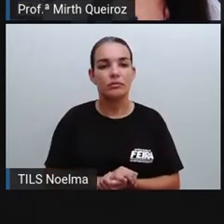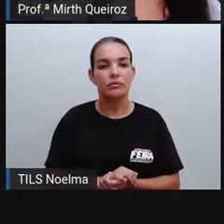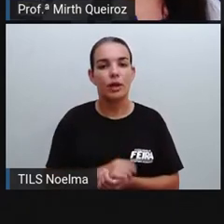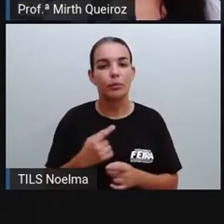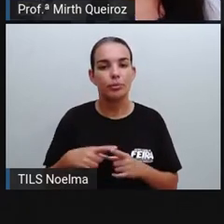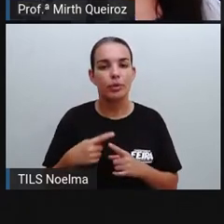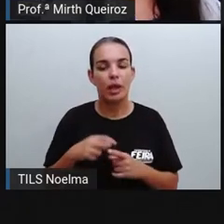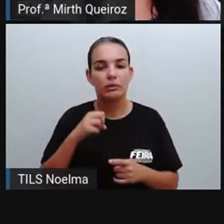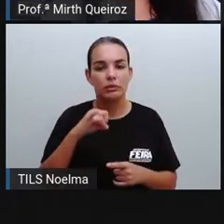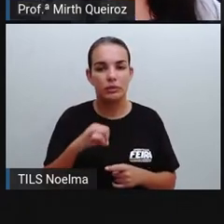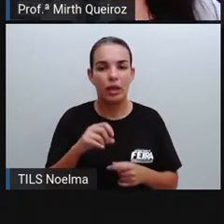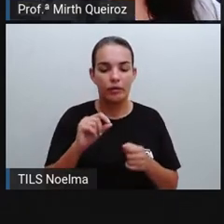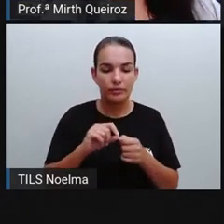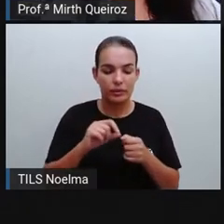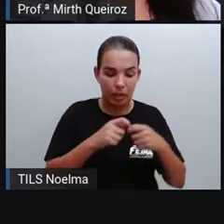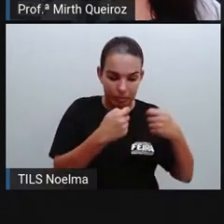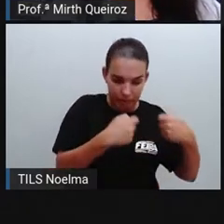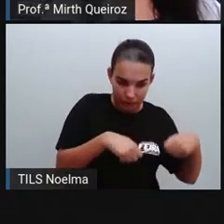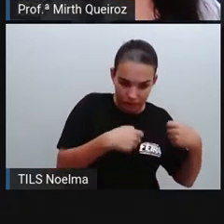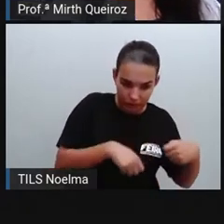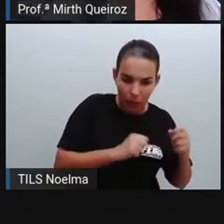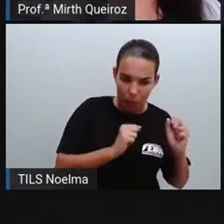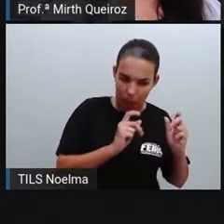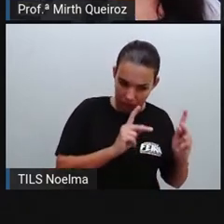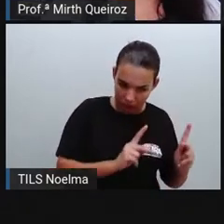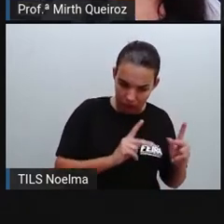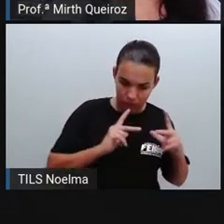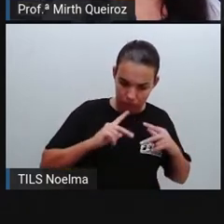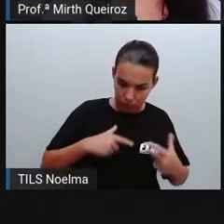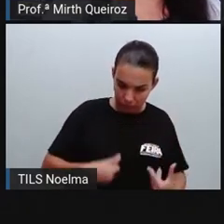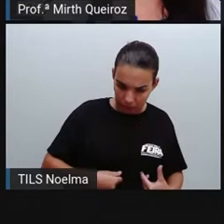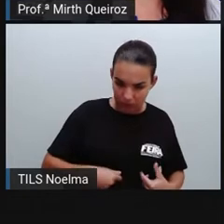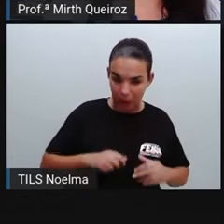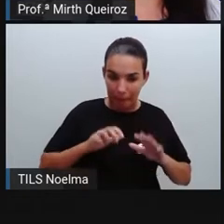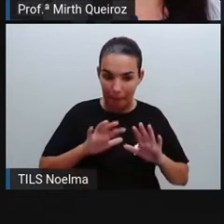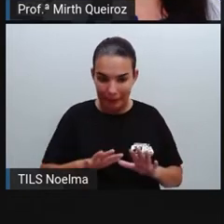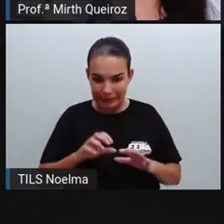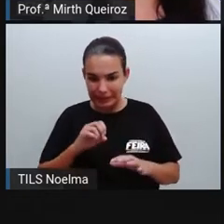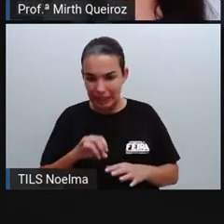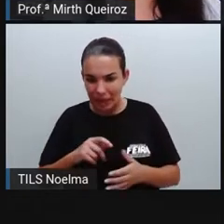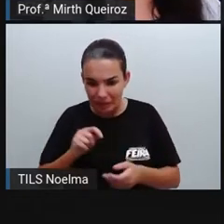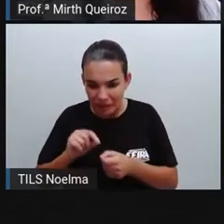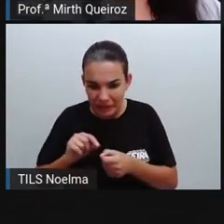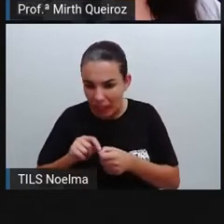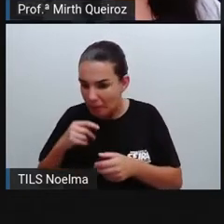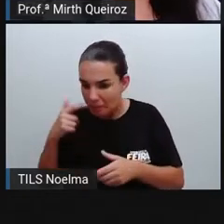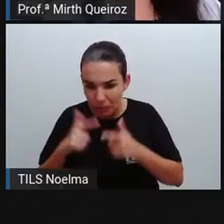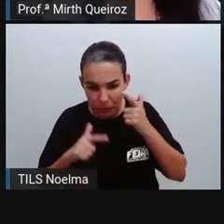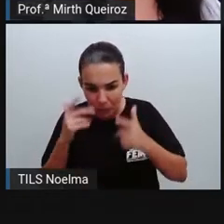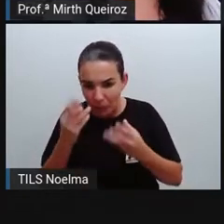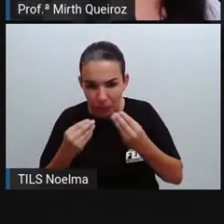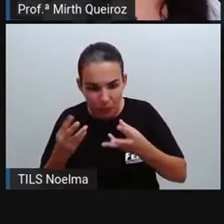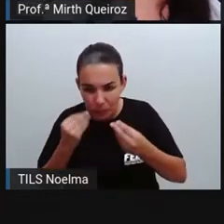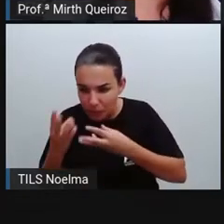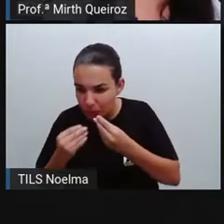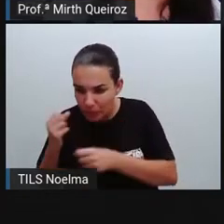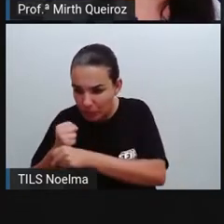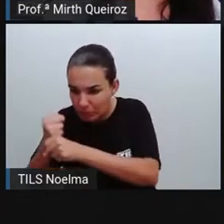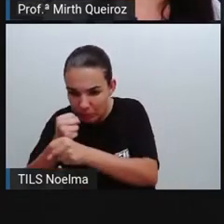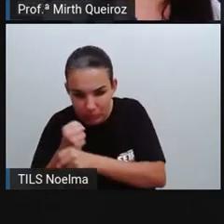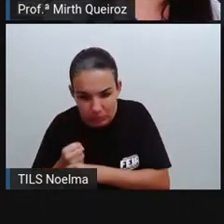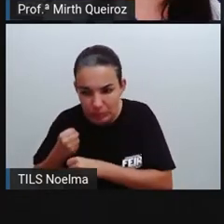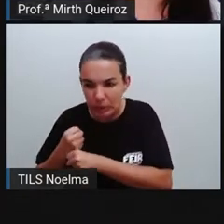de ser uma necessidade do ser humano e passa a ser mais conveniência dentro do setor